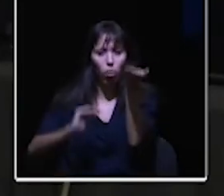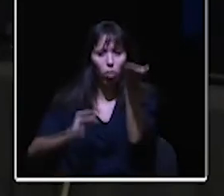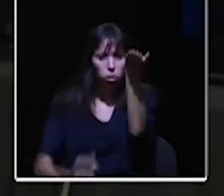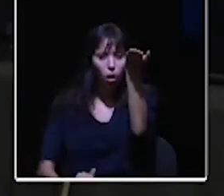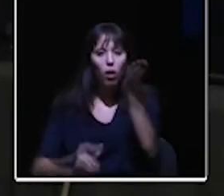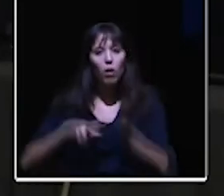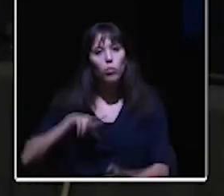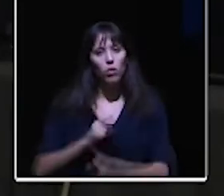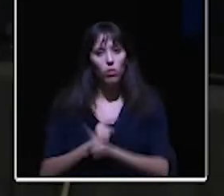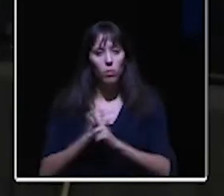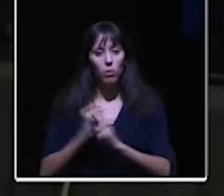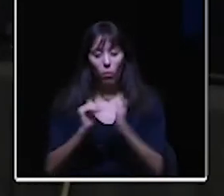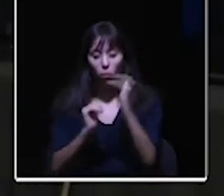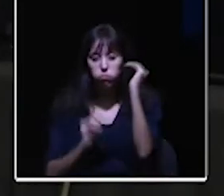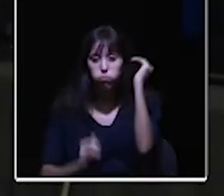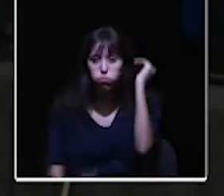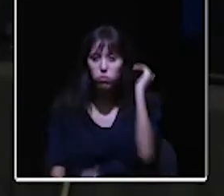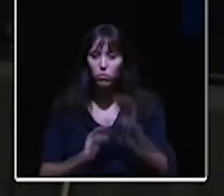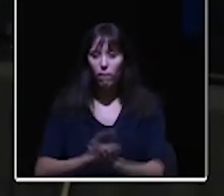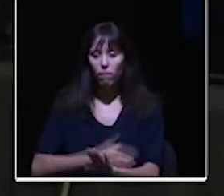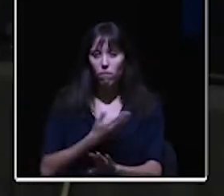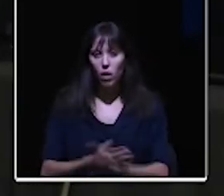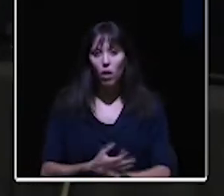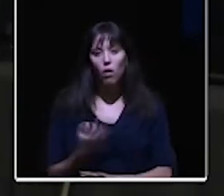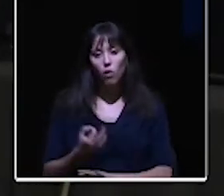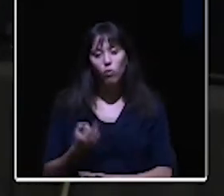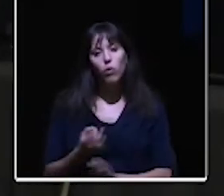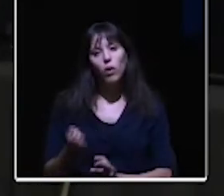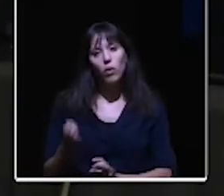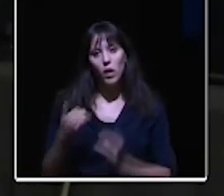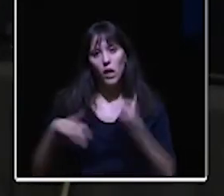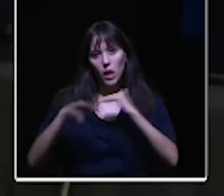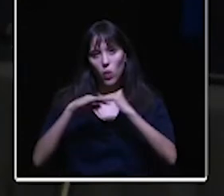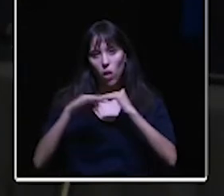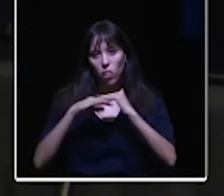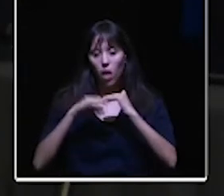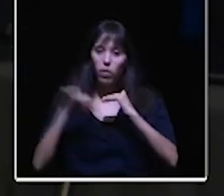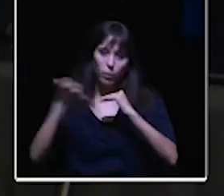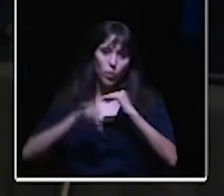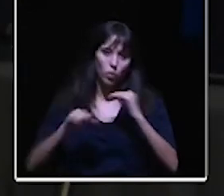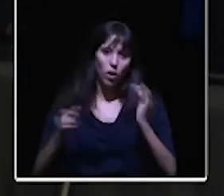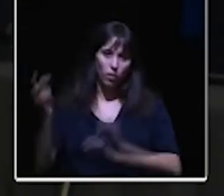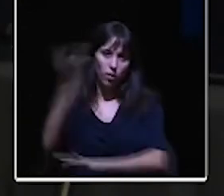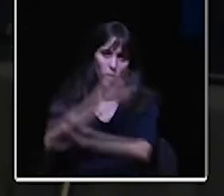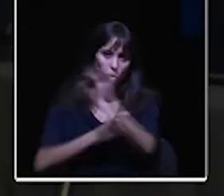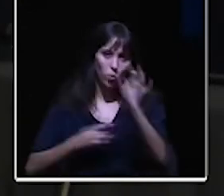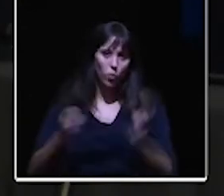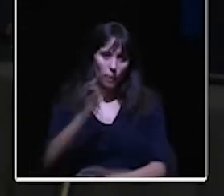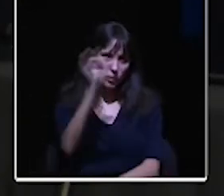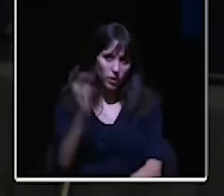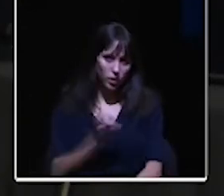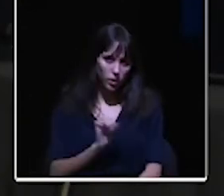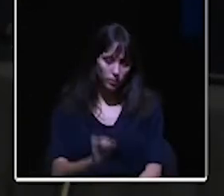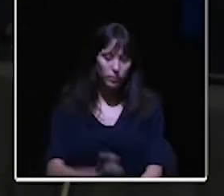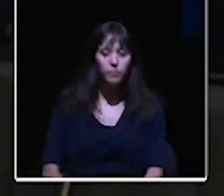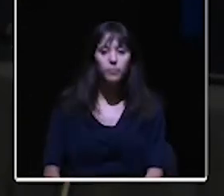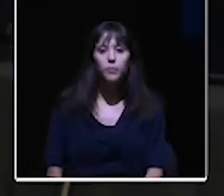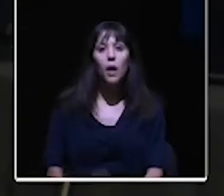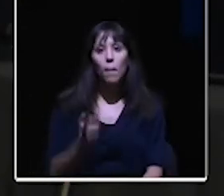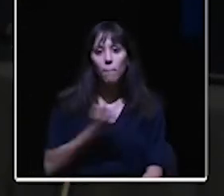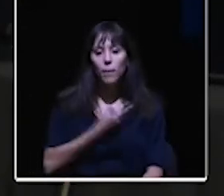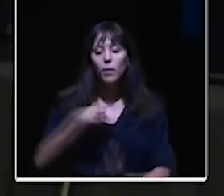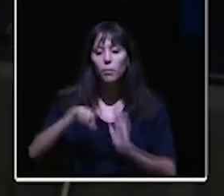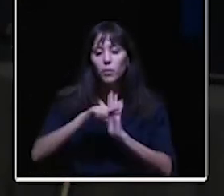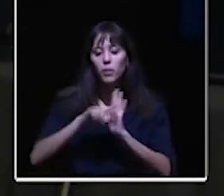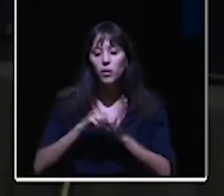mais desigual e piorou o seu índice de igualdade dentro dos países da União Europeia. São precisas medidas urgentes e imediatas para apoiar as